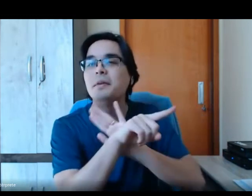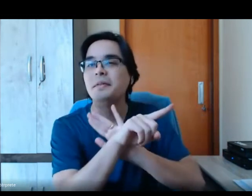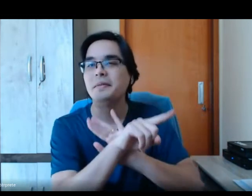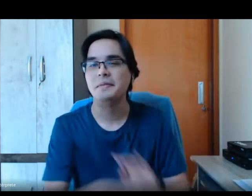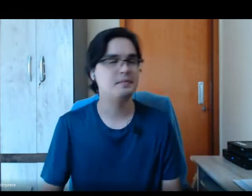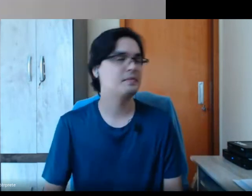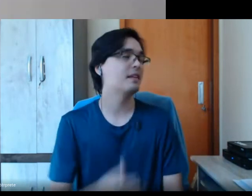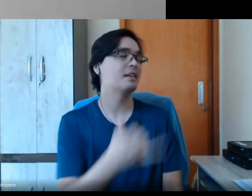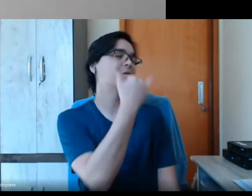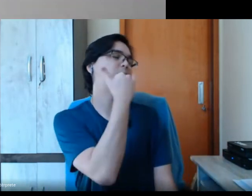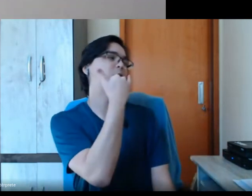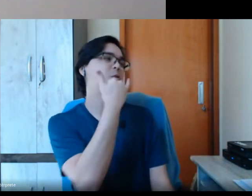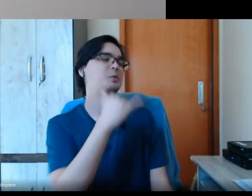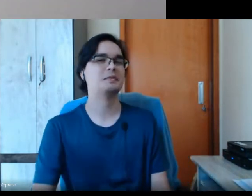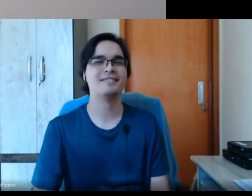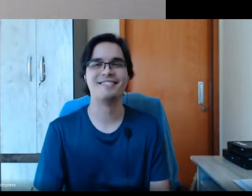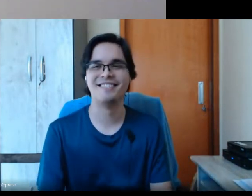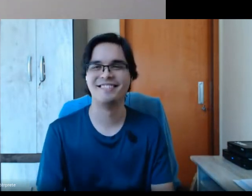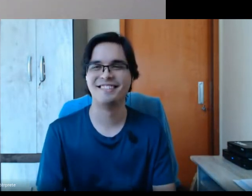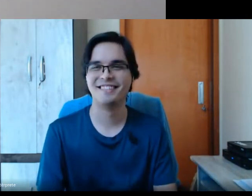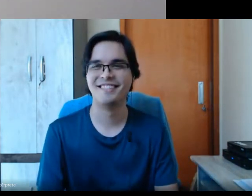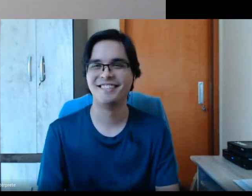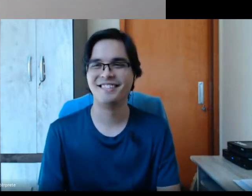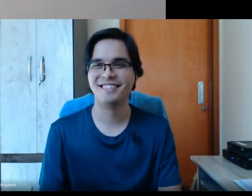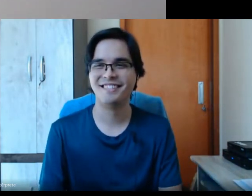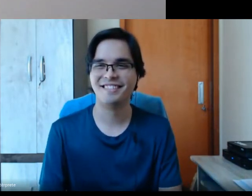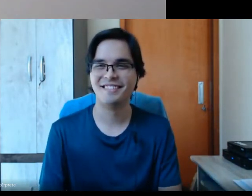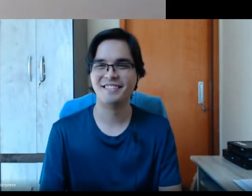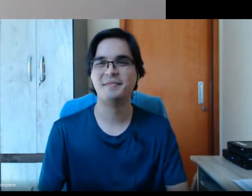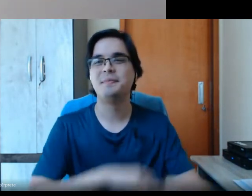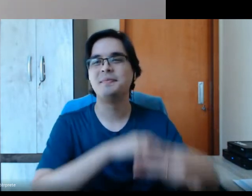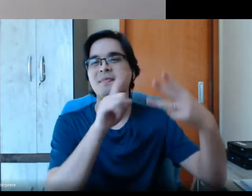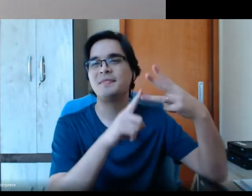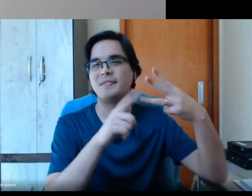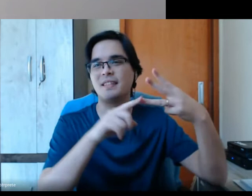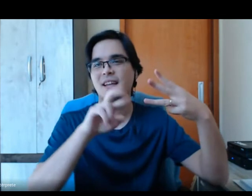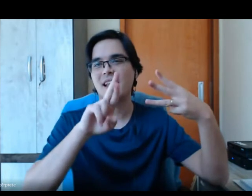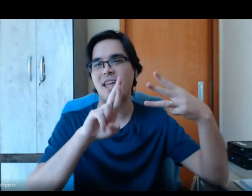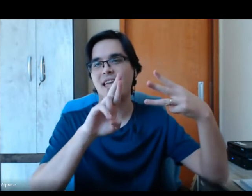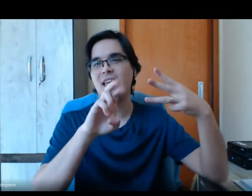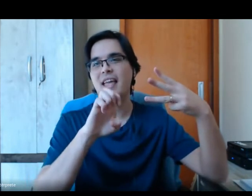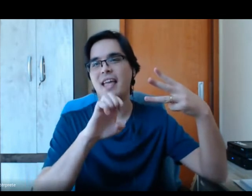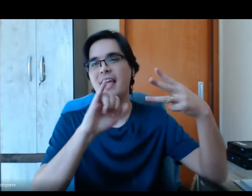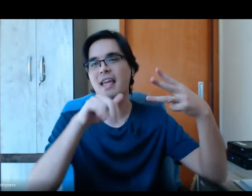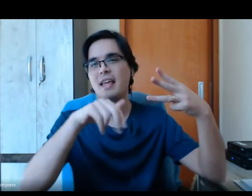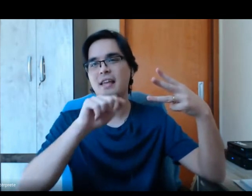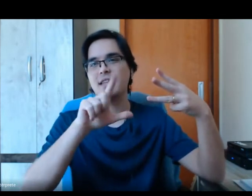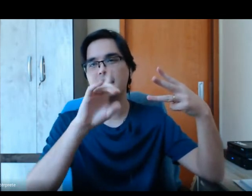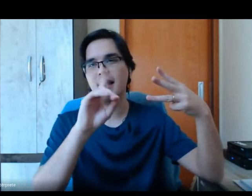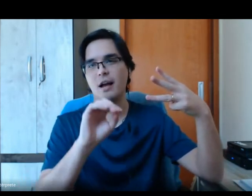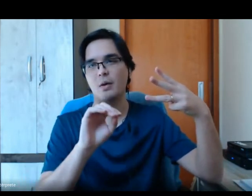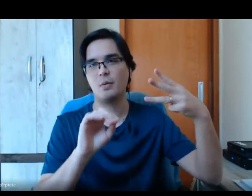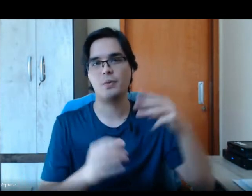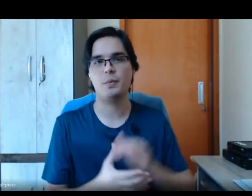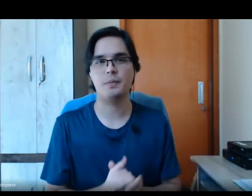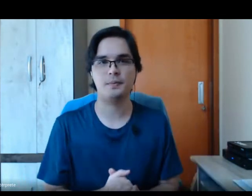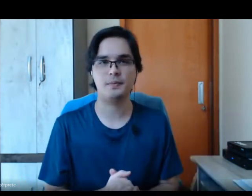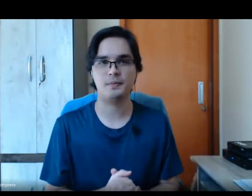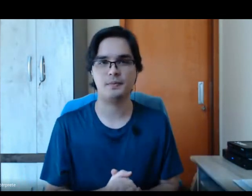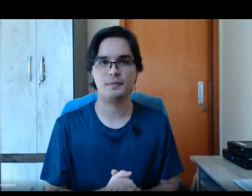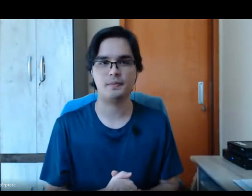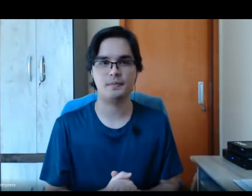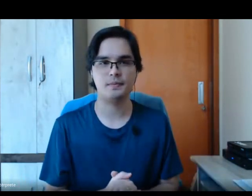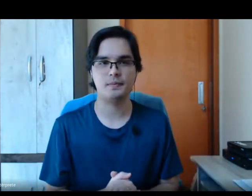contemplado. Professor Reinaldo, está um pouco baixo. Não sei se é para mim, tem alguma interferência, não sei. Só... Tem gente com o microfone aberto, Esther, está